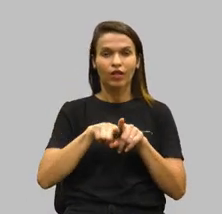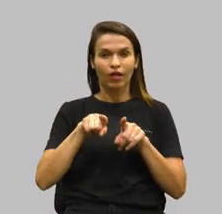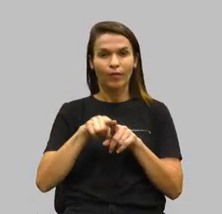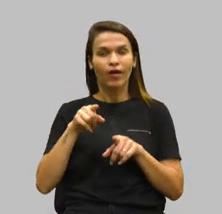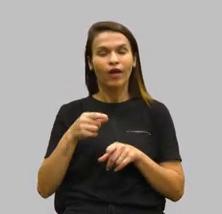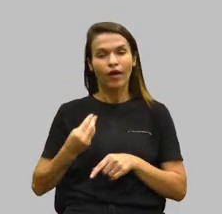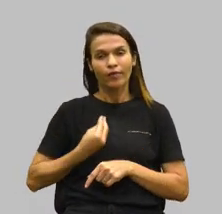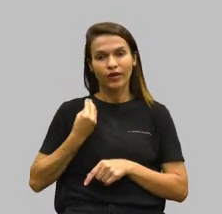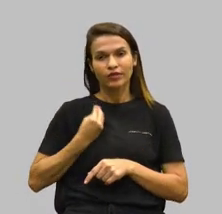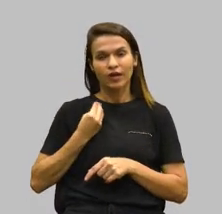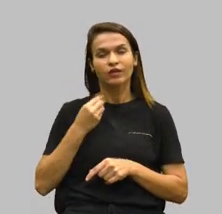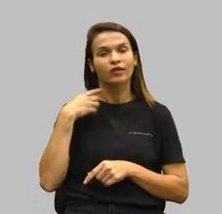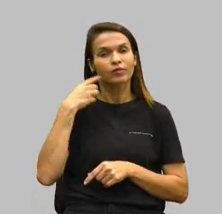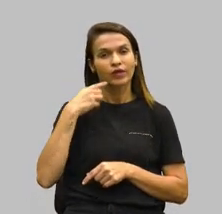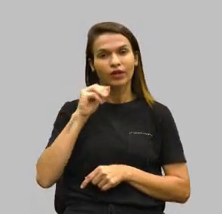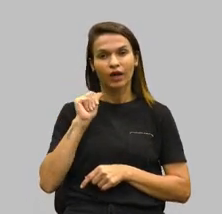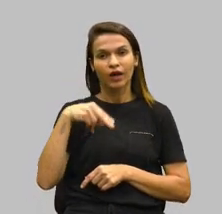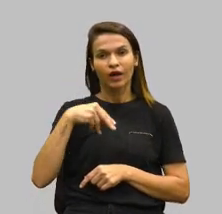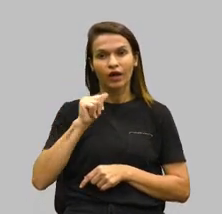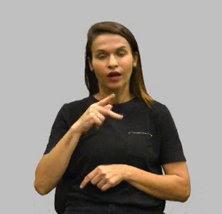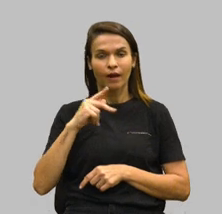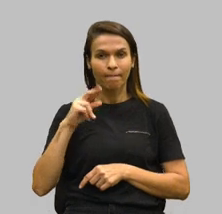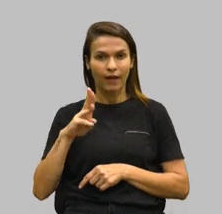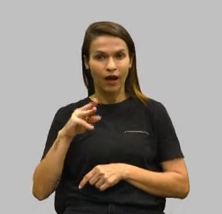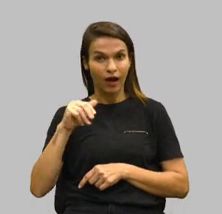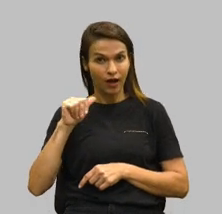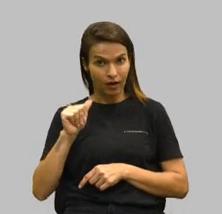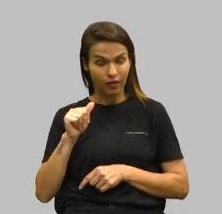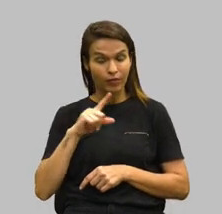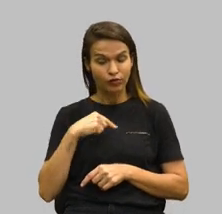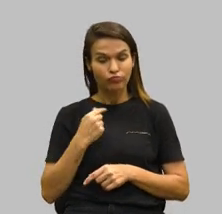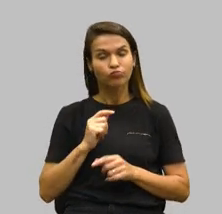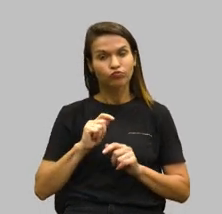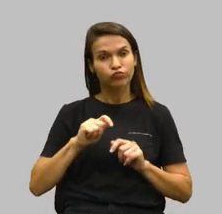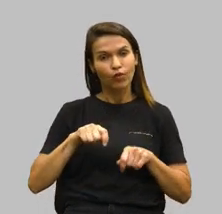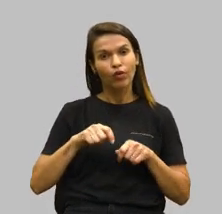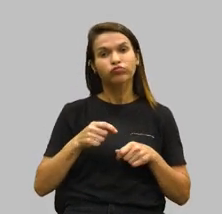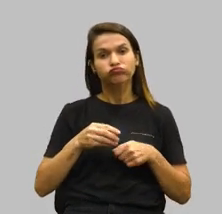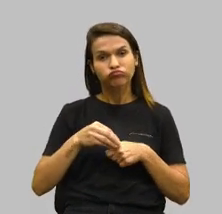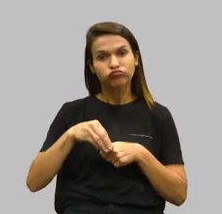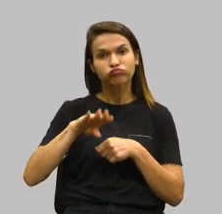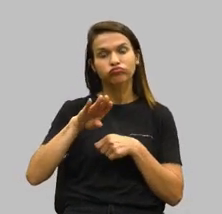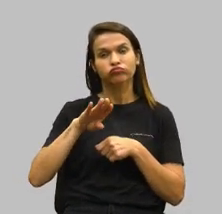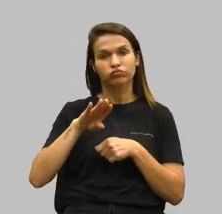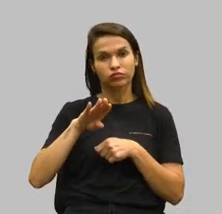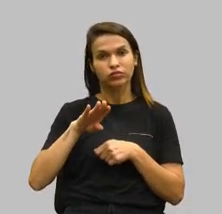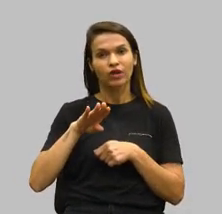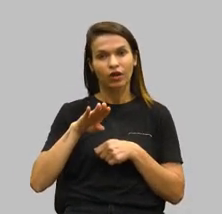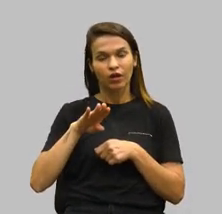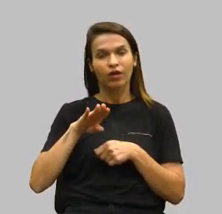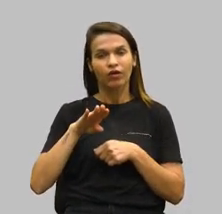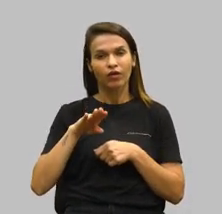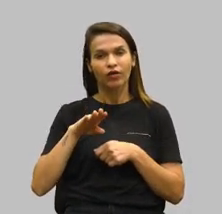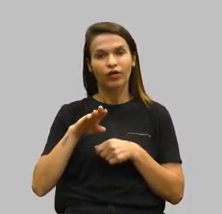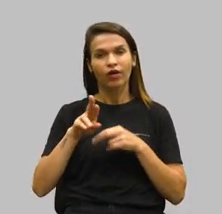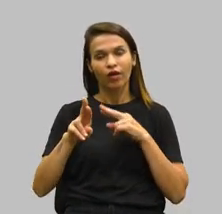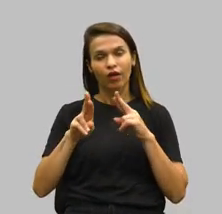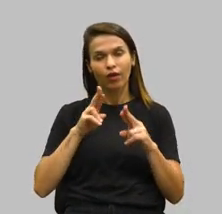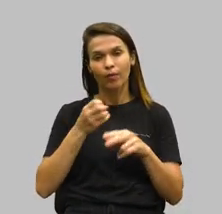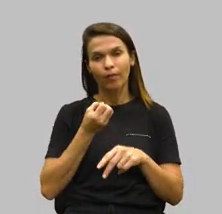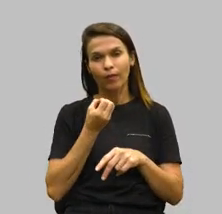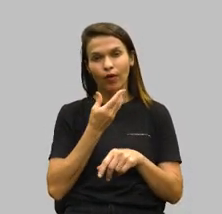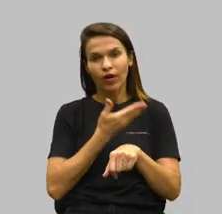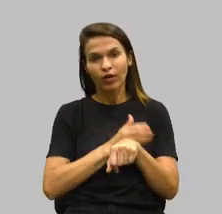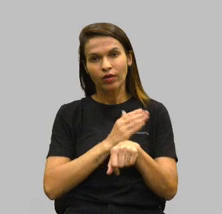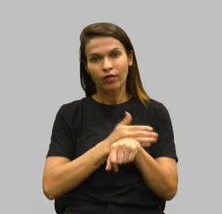Paula Siqueira no na ocasião pra gente de trazer esse advoca em relação a boas práticas em